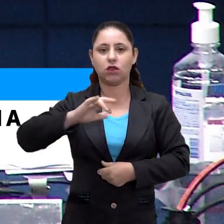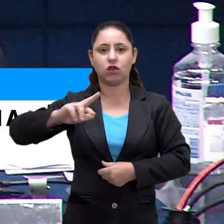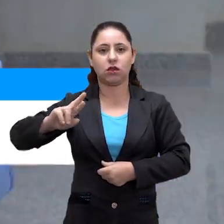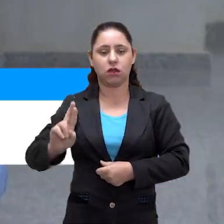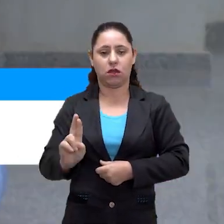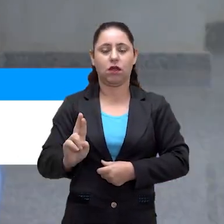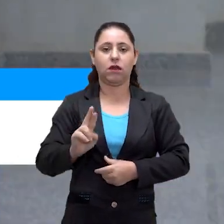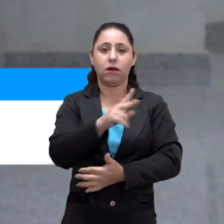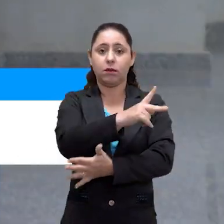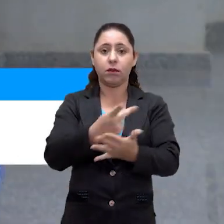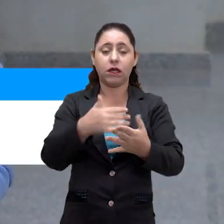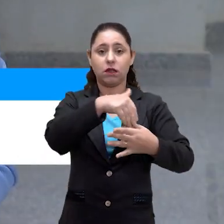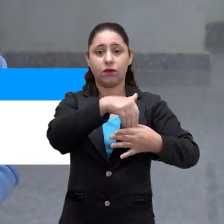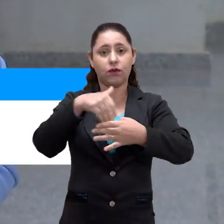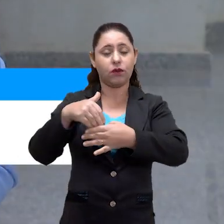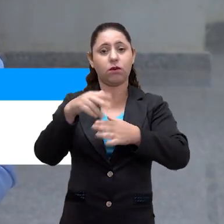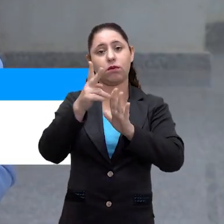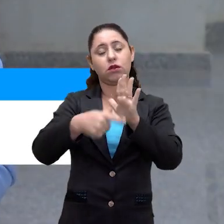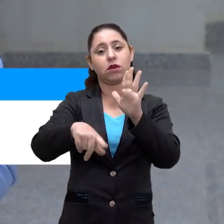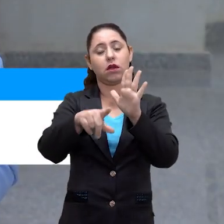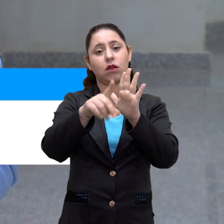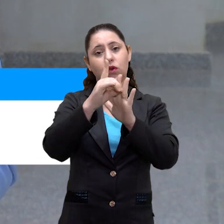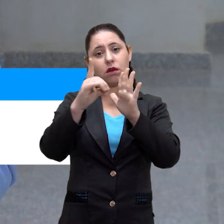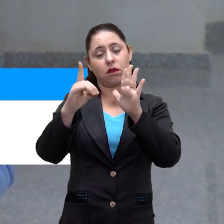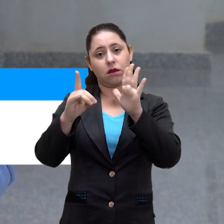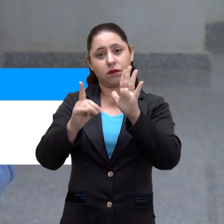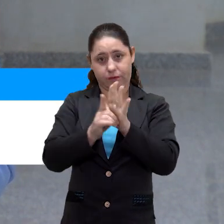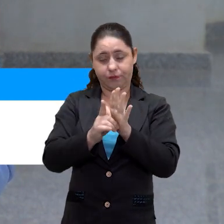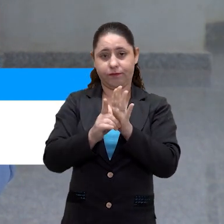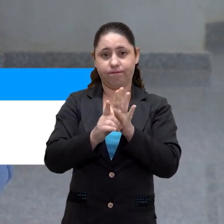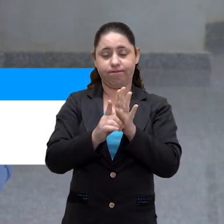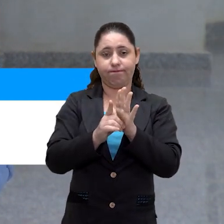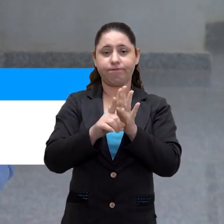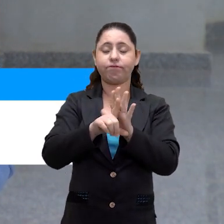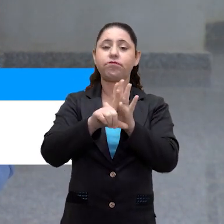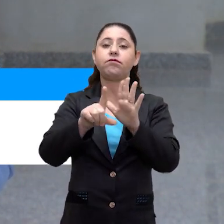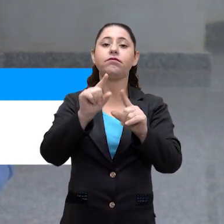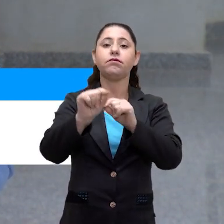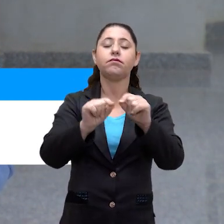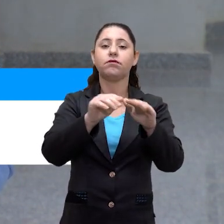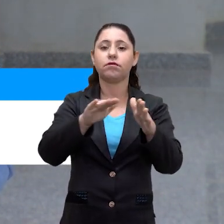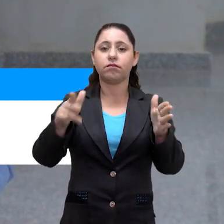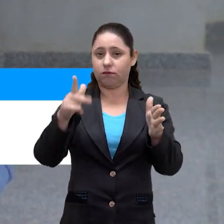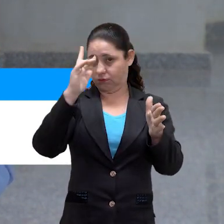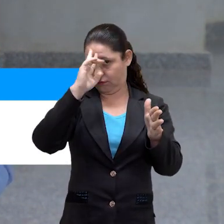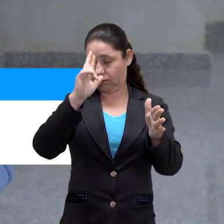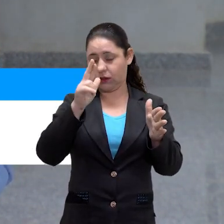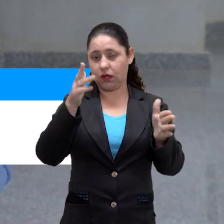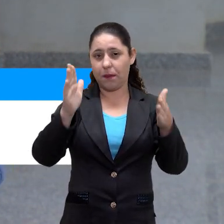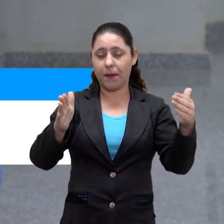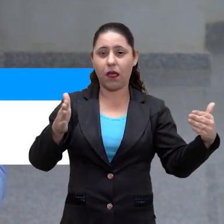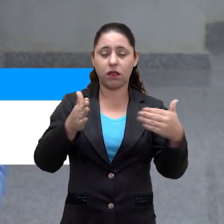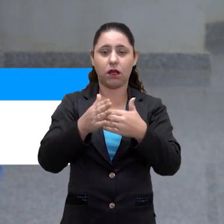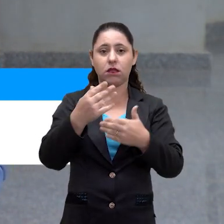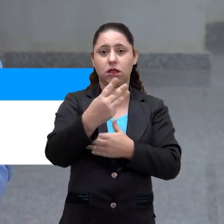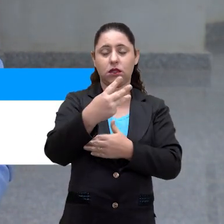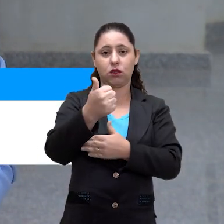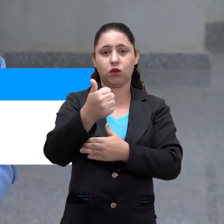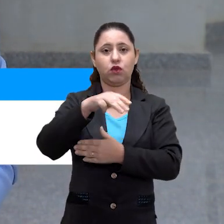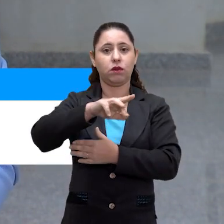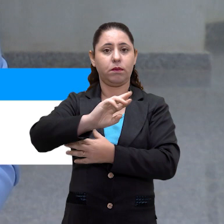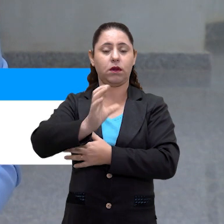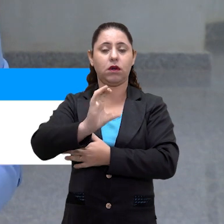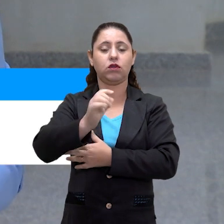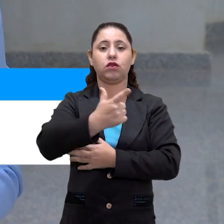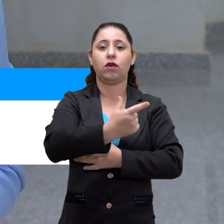eles. Ainda durante a CCJR, os membros emitiram parecer favorável ao projeto de decreto legislativo de autoria da